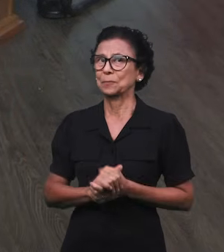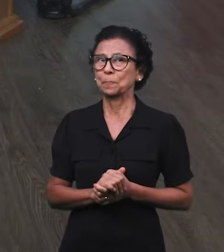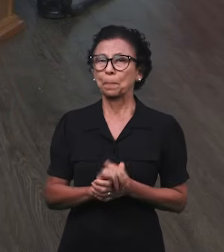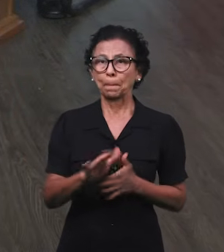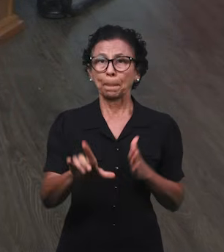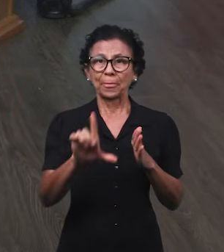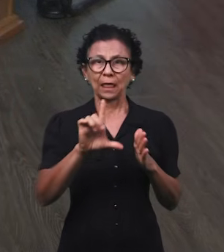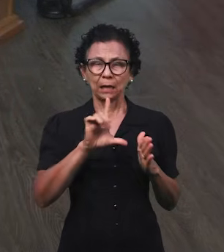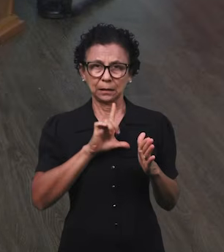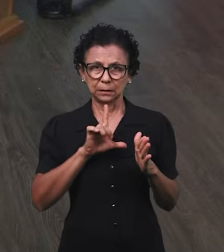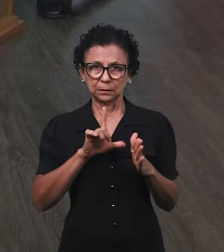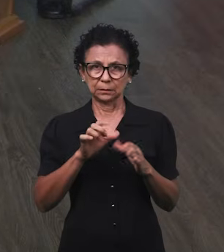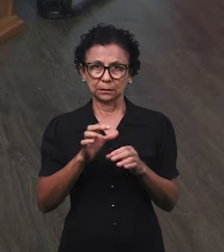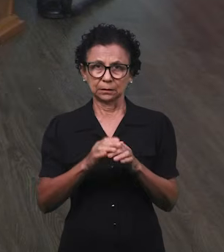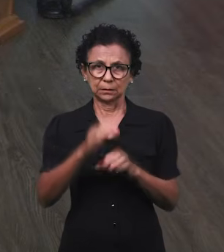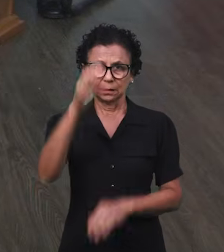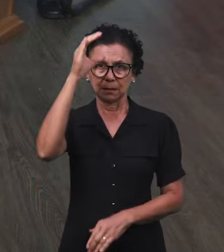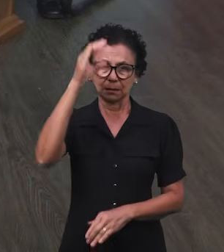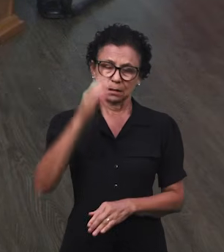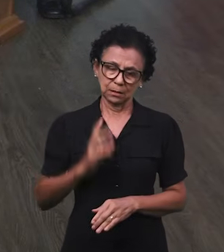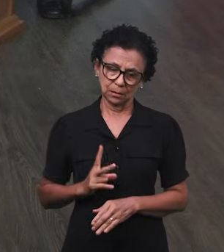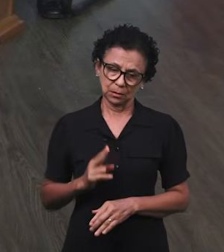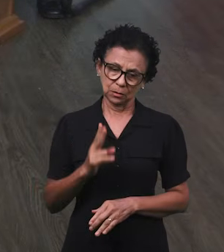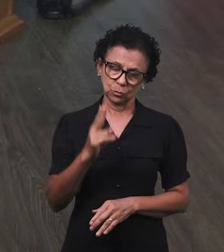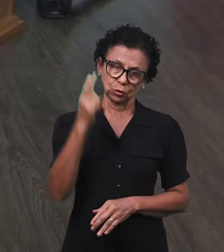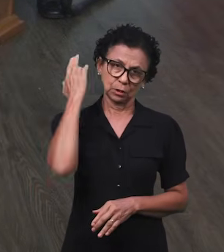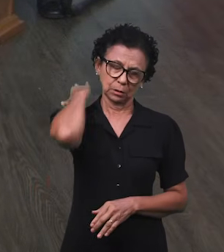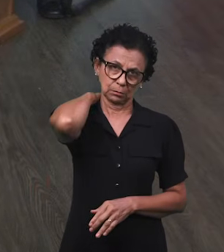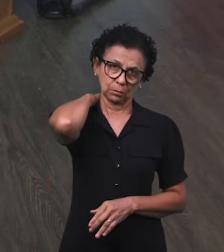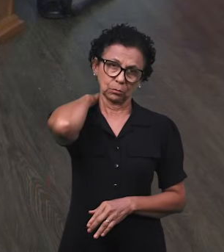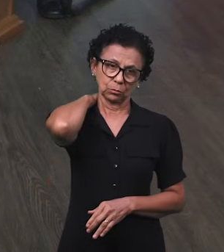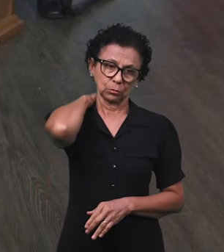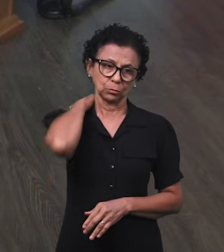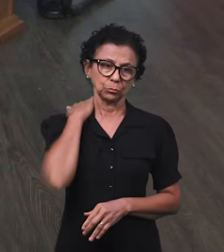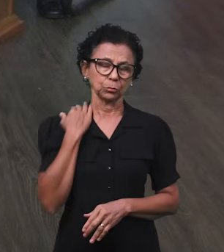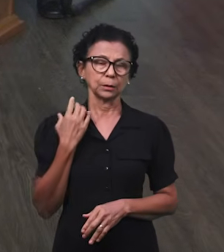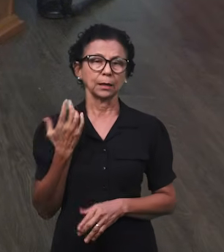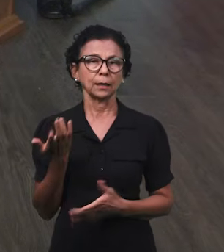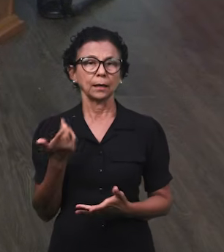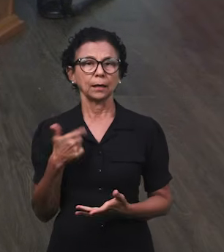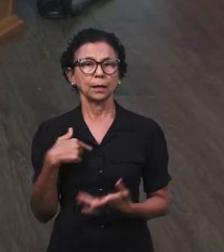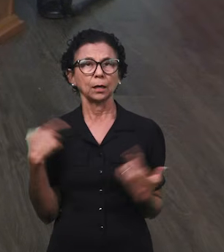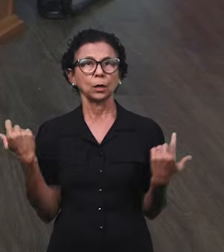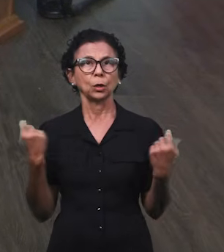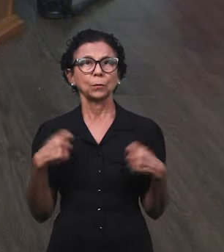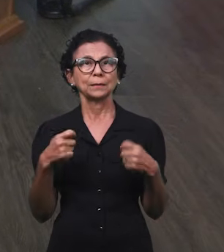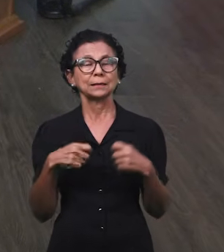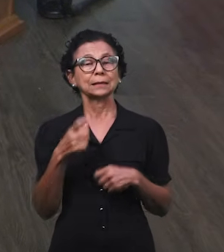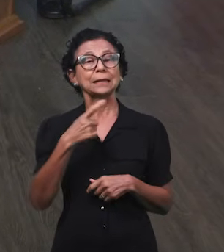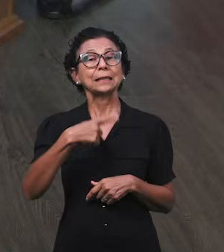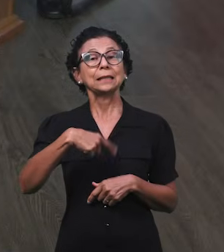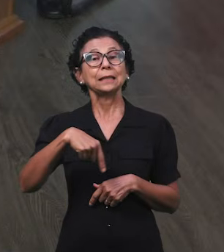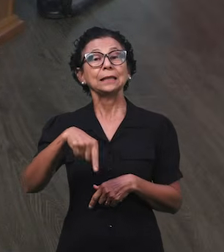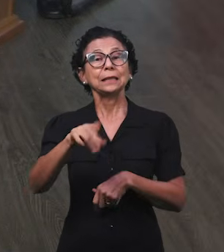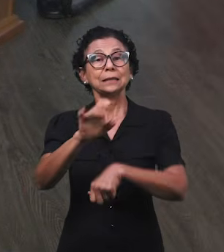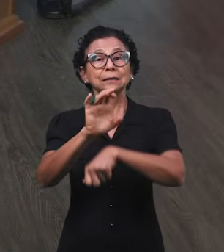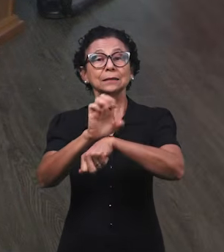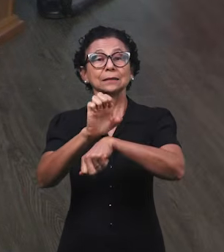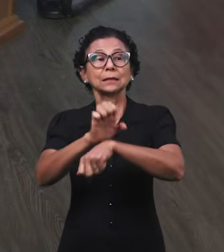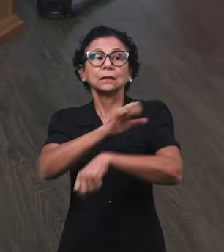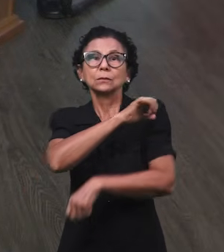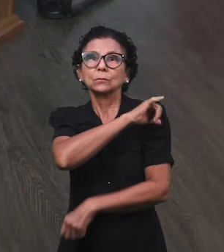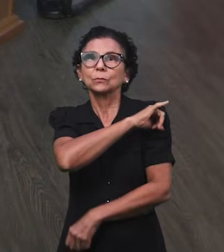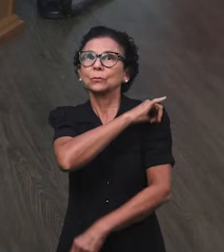piora, antes de eu fazer essa cirurgia, acabou que eu precisei ir para o Rio de Janeiro, porque na época